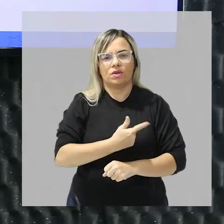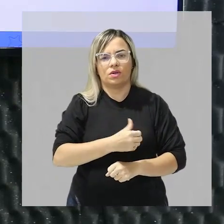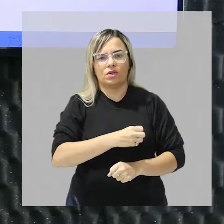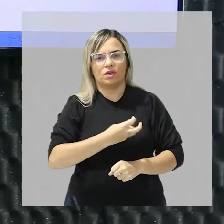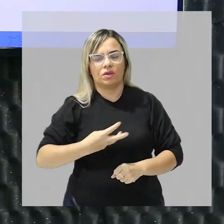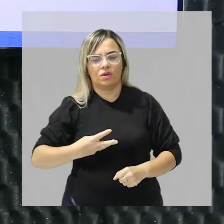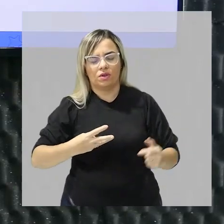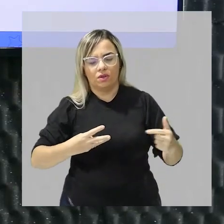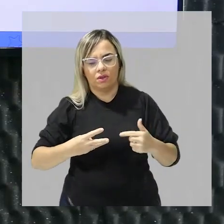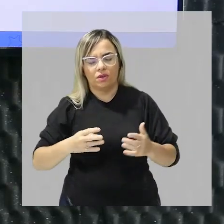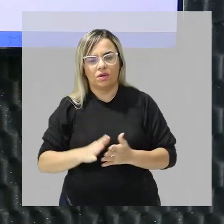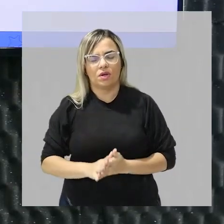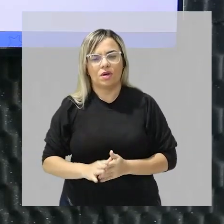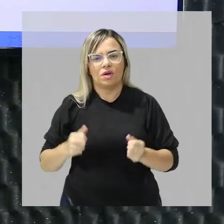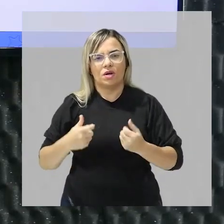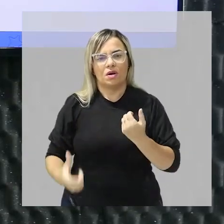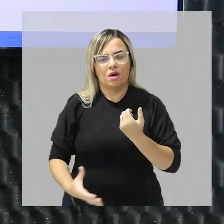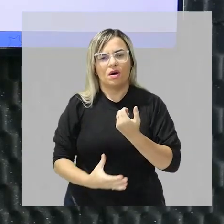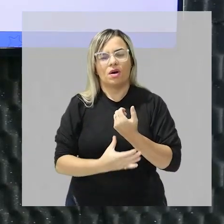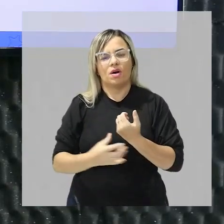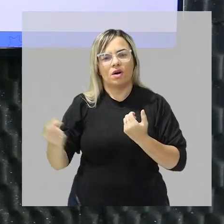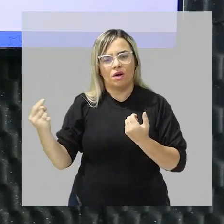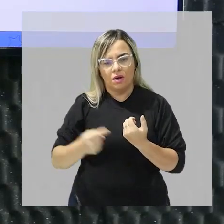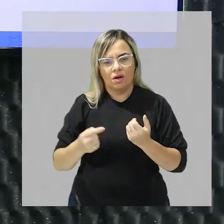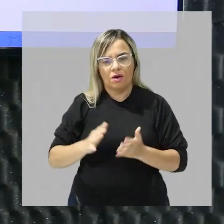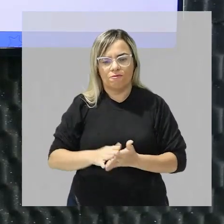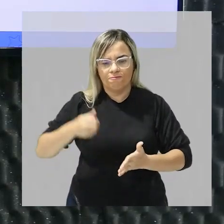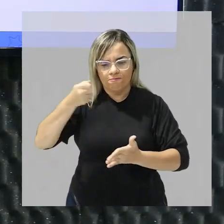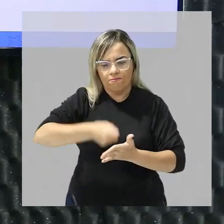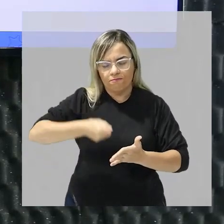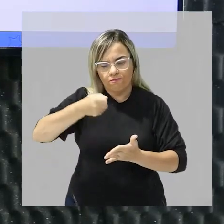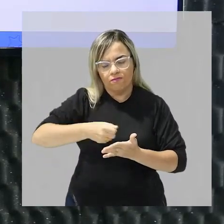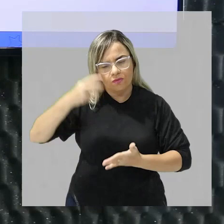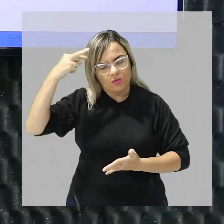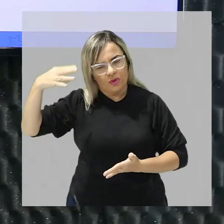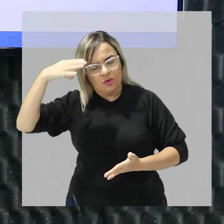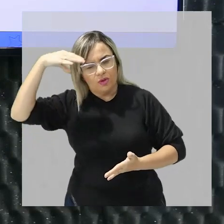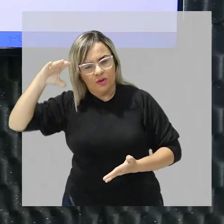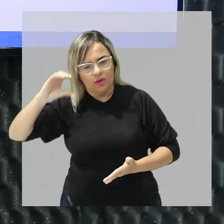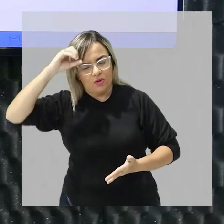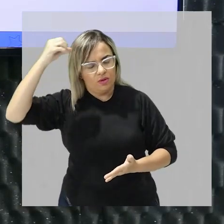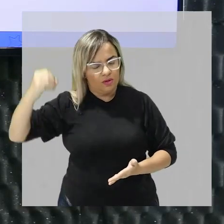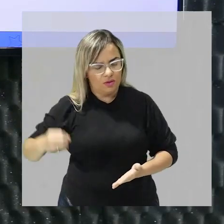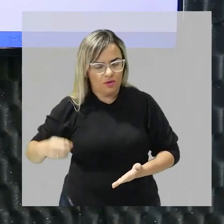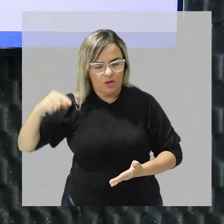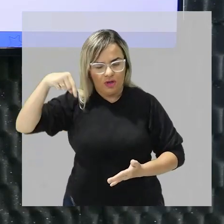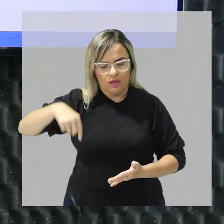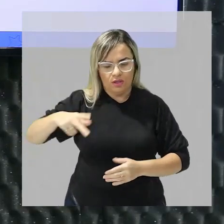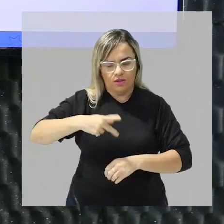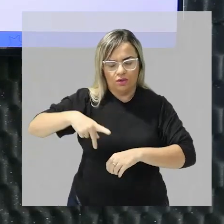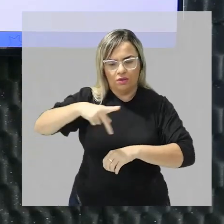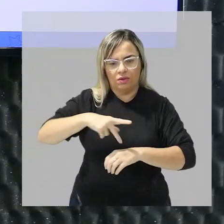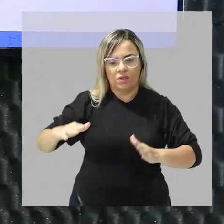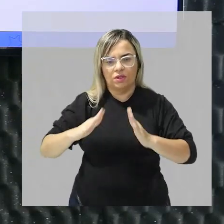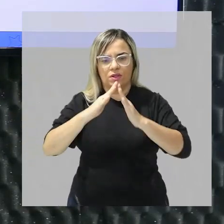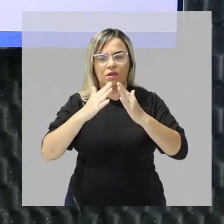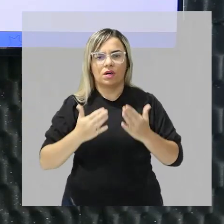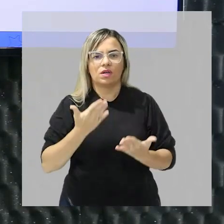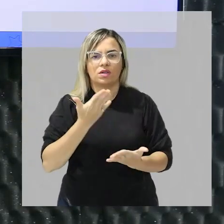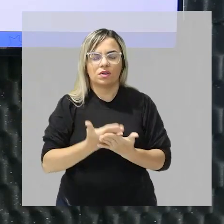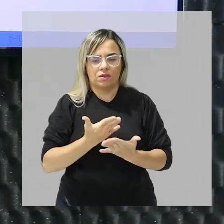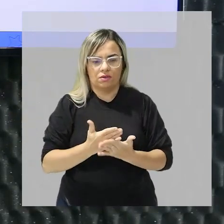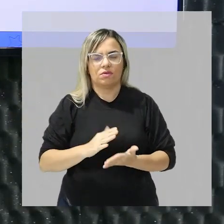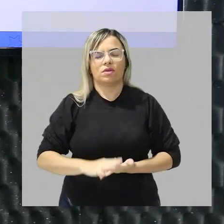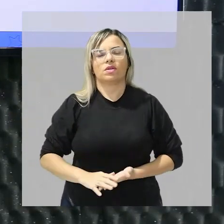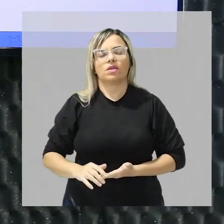garantir e estabelecer a obrigatoriedade do ensino de história e cultura africana e afro-brasileira nas escolas. Faz sentido a